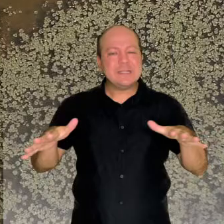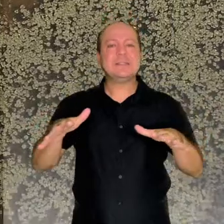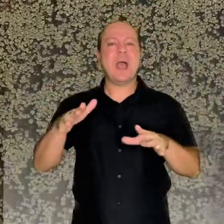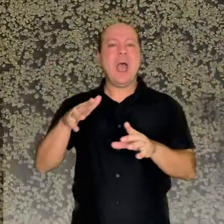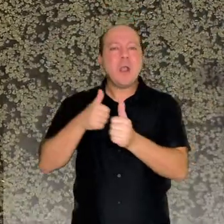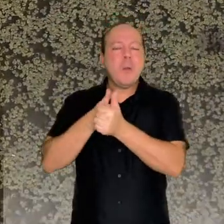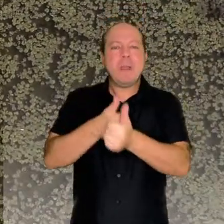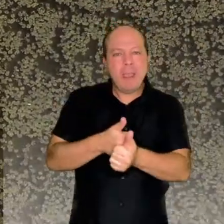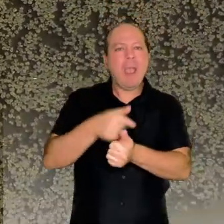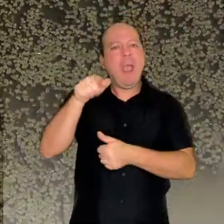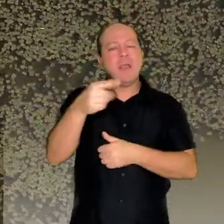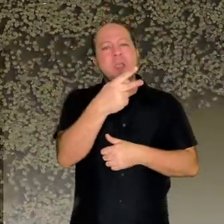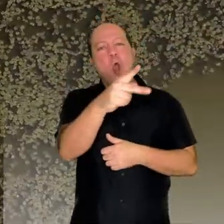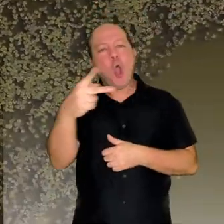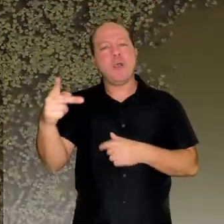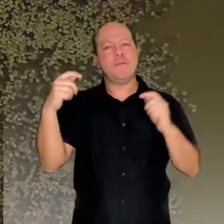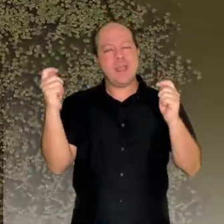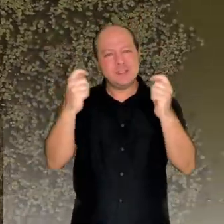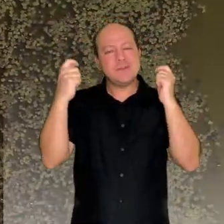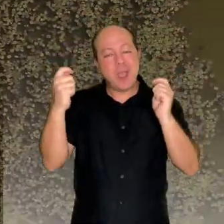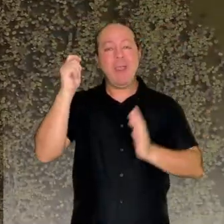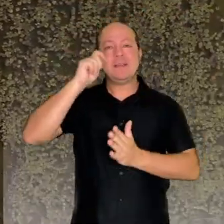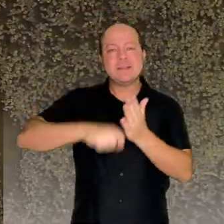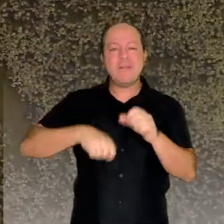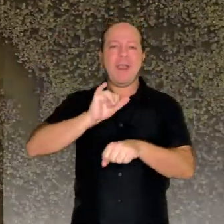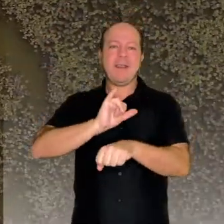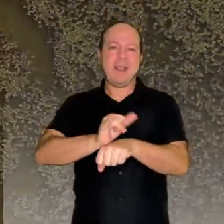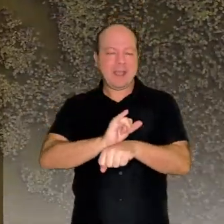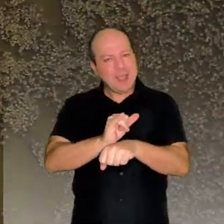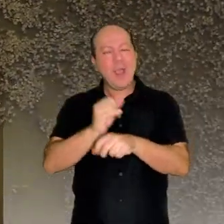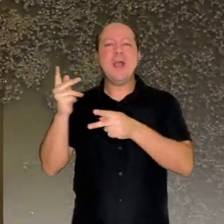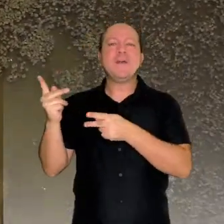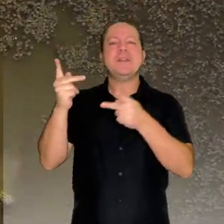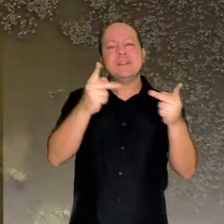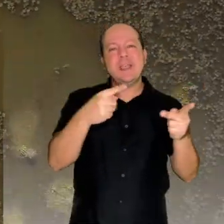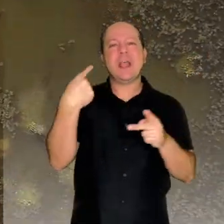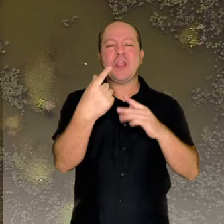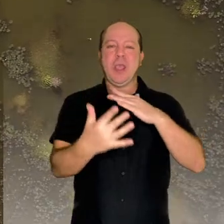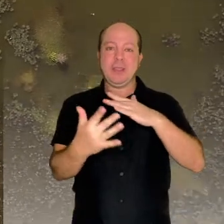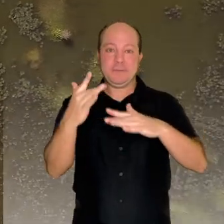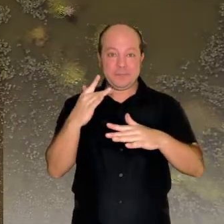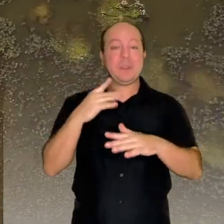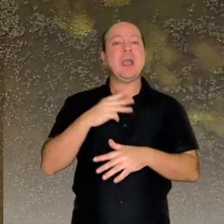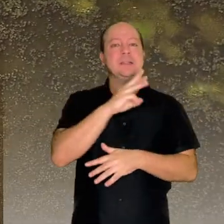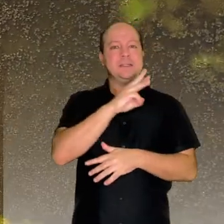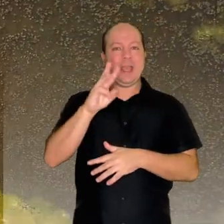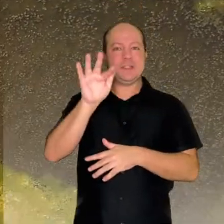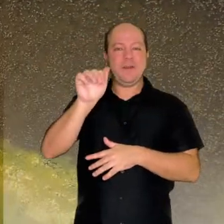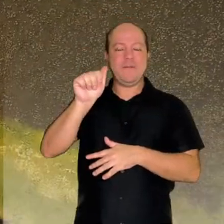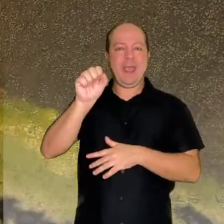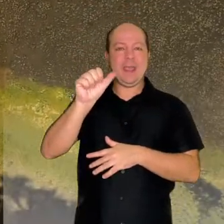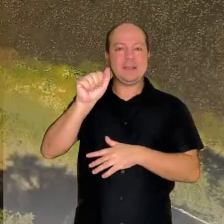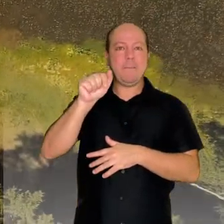e acompanhar estas e outras iniciativas do festival, inscreva-se em nosso canal e visite nossas redes sociais através do